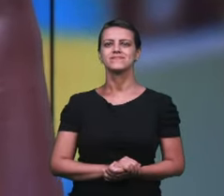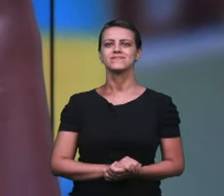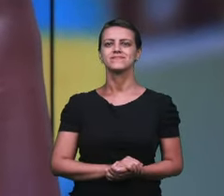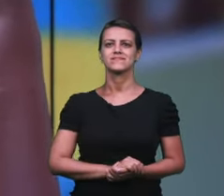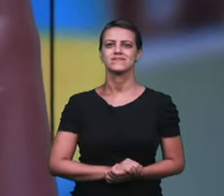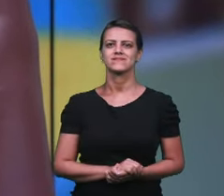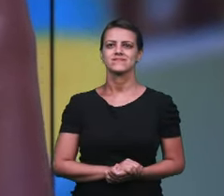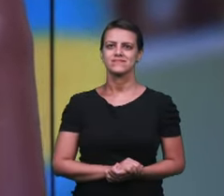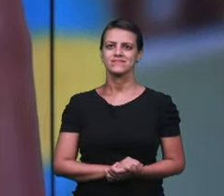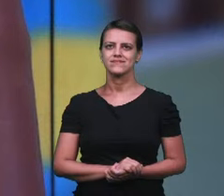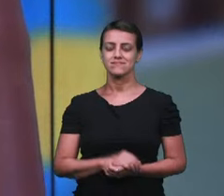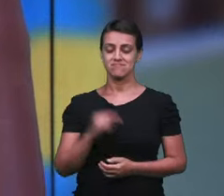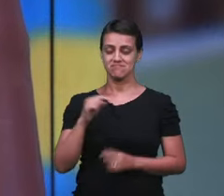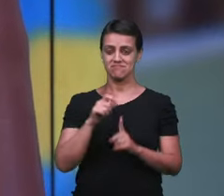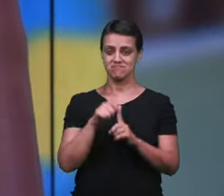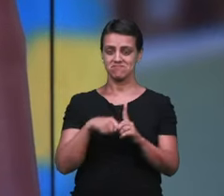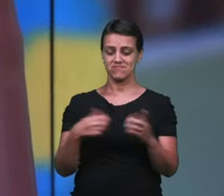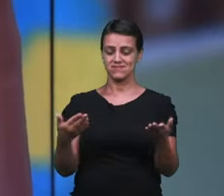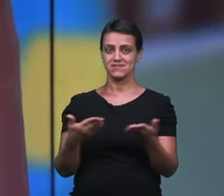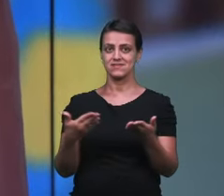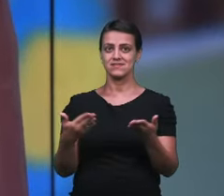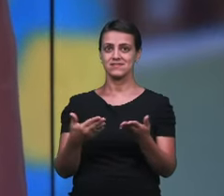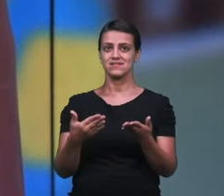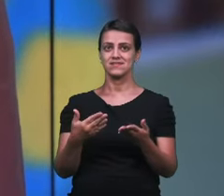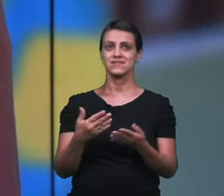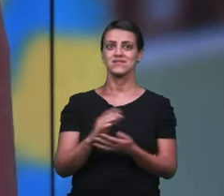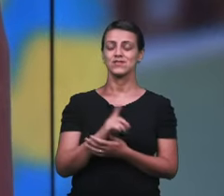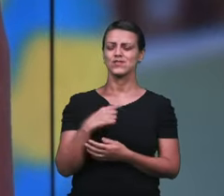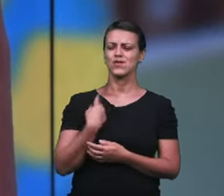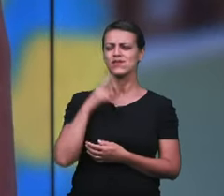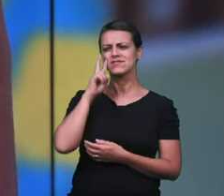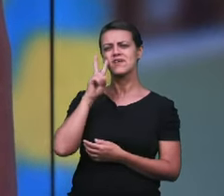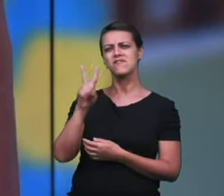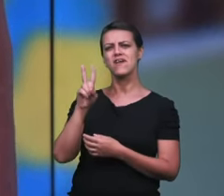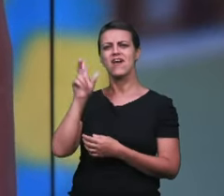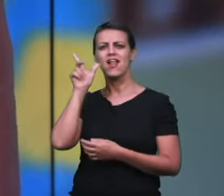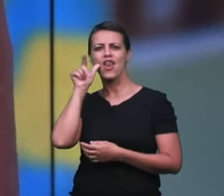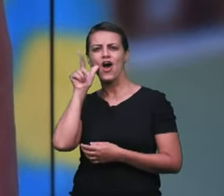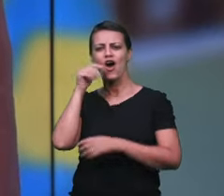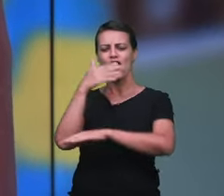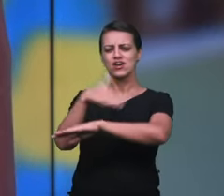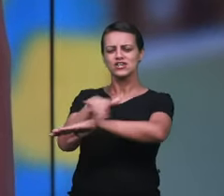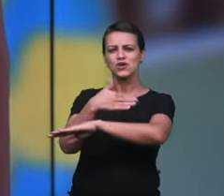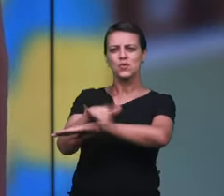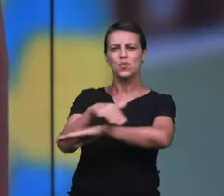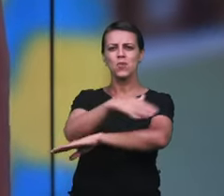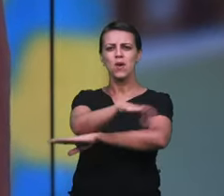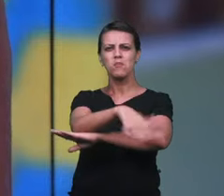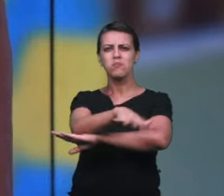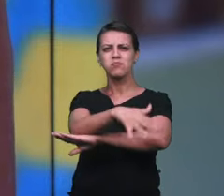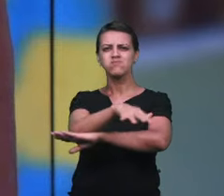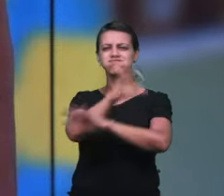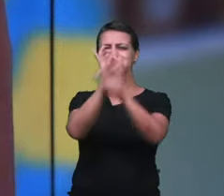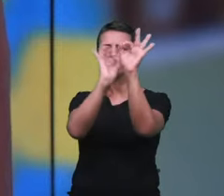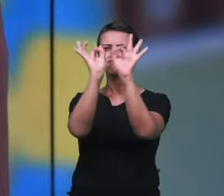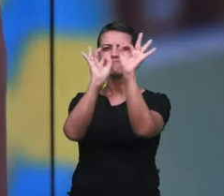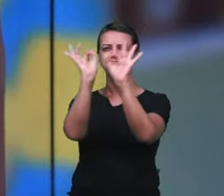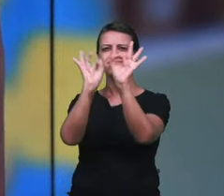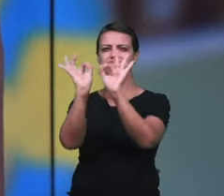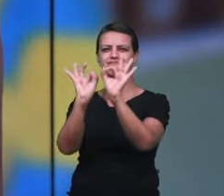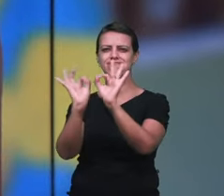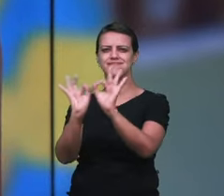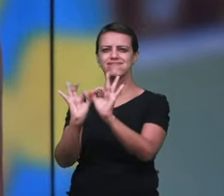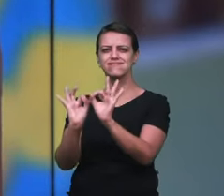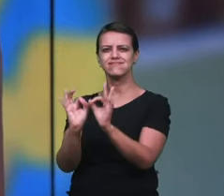Este mês, nós vamos ver lojas, ruas, praças e até mesmo casas enfeitadas. Tudo